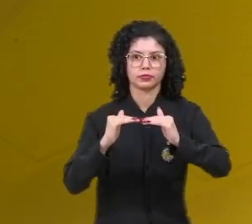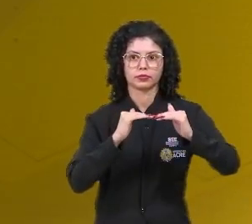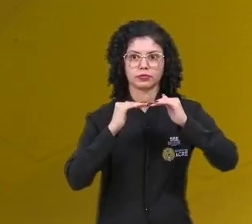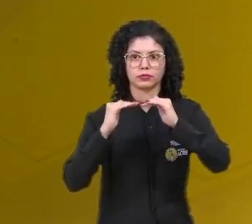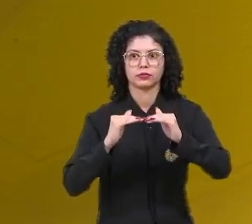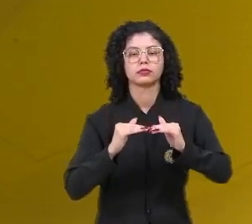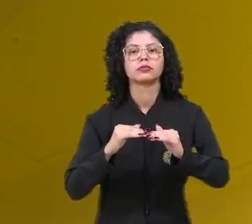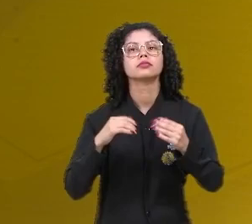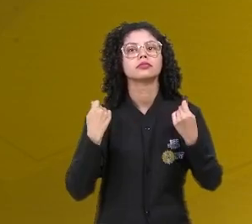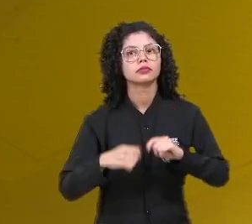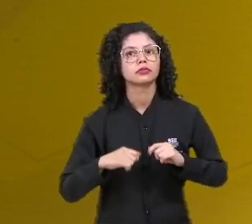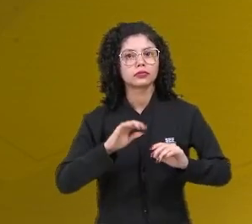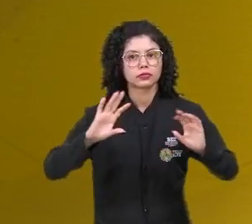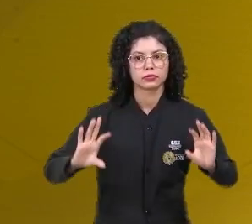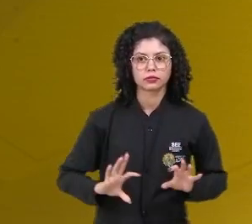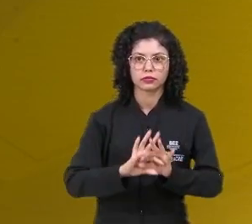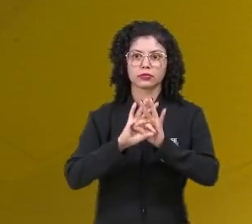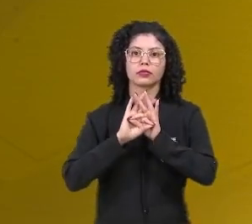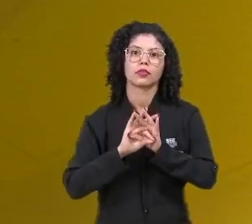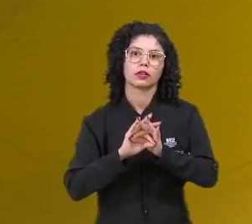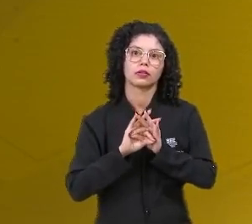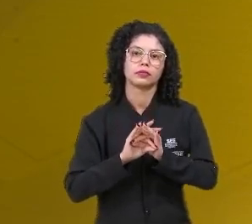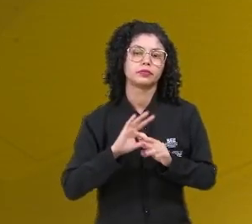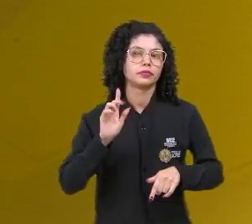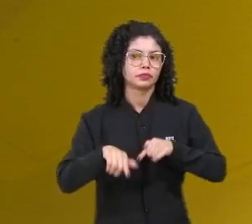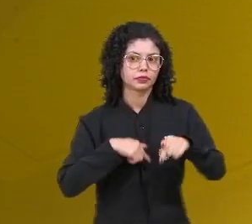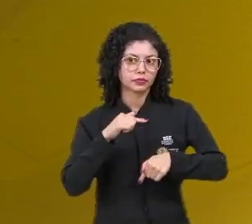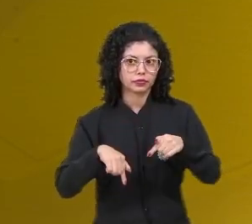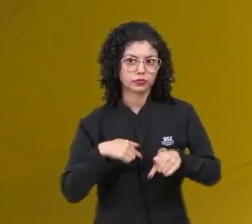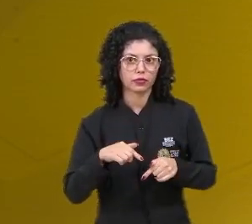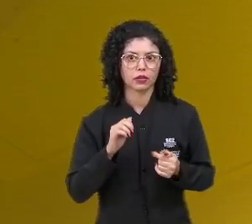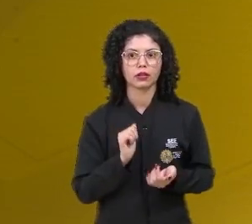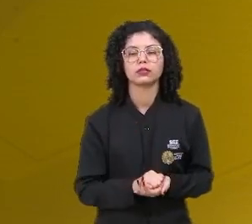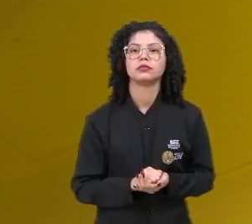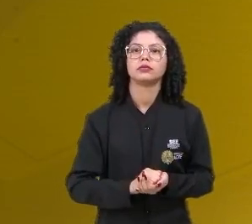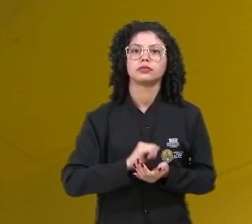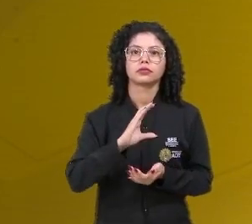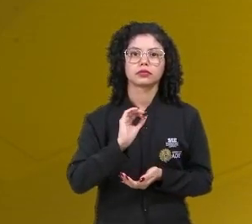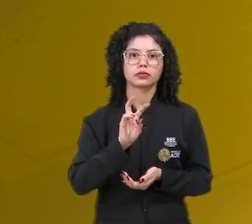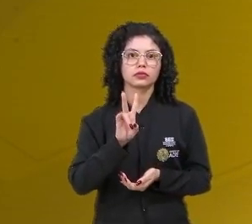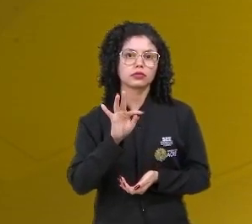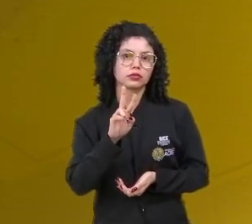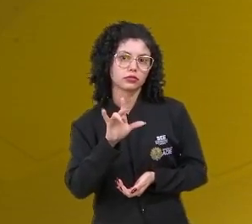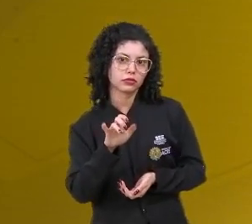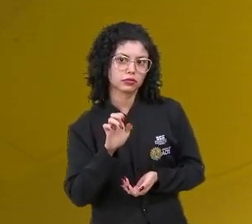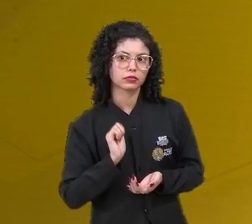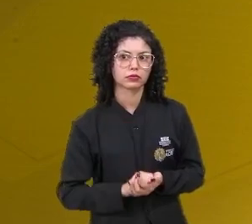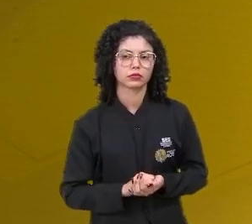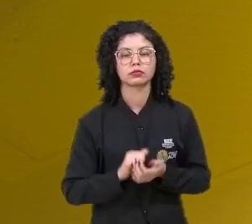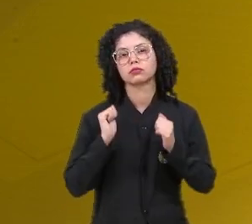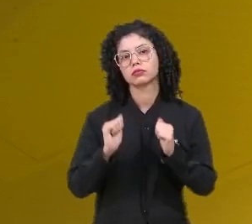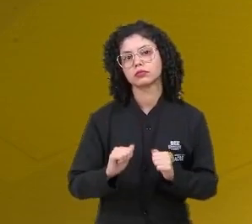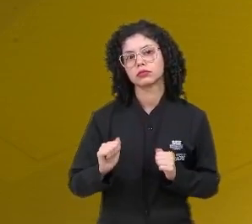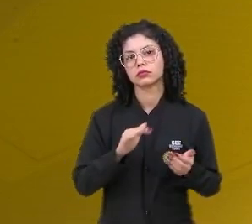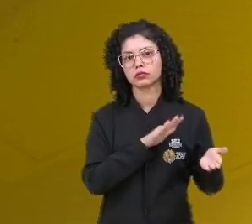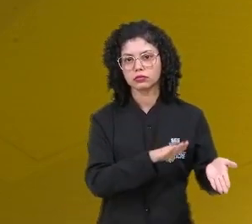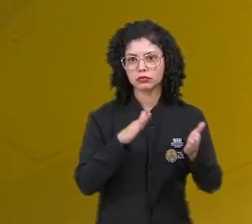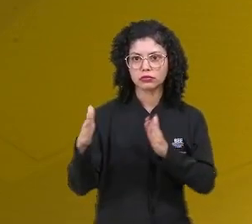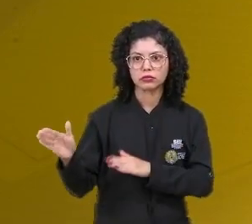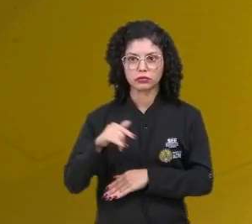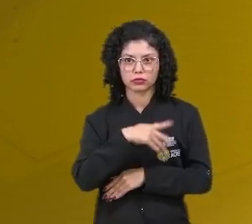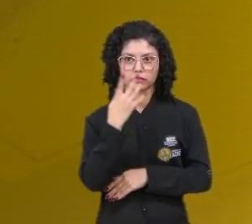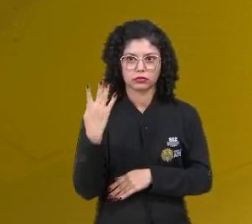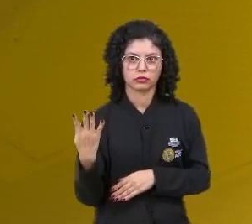vai precisar fazer aí ligações químicas, tá? Ligações covalentes, para poder passar dessa